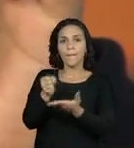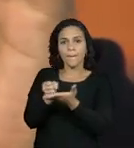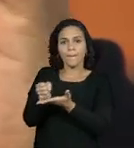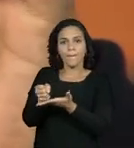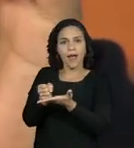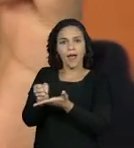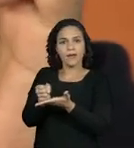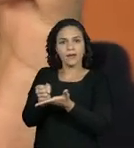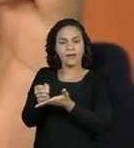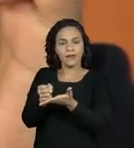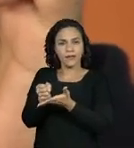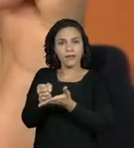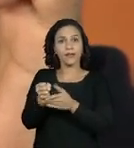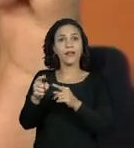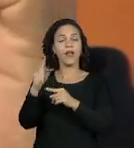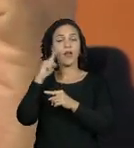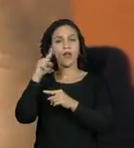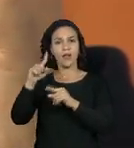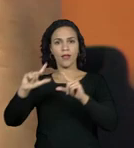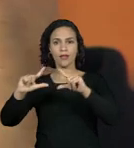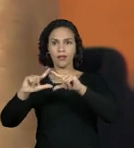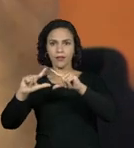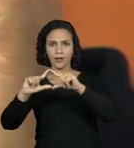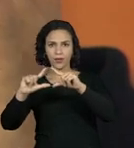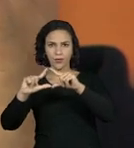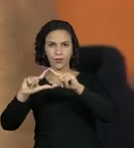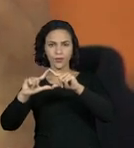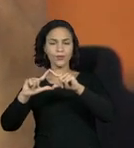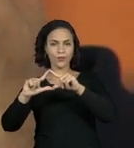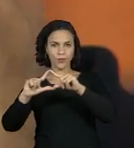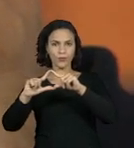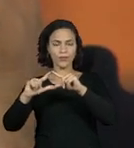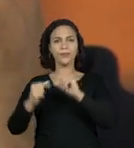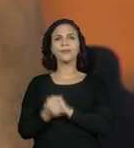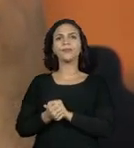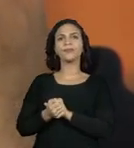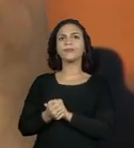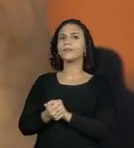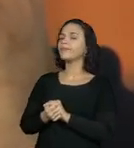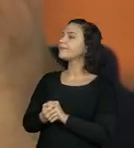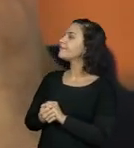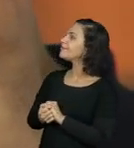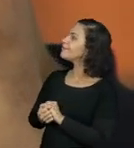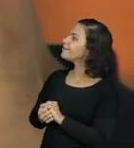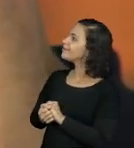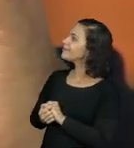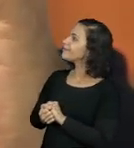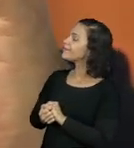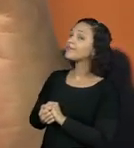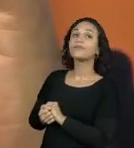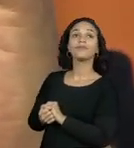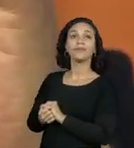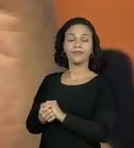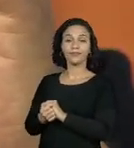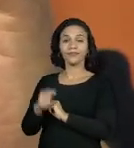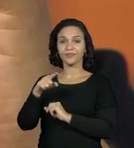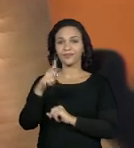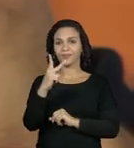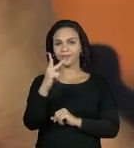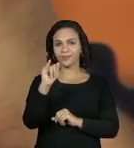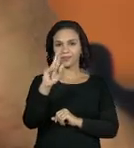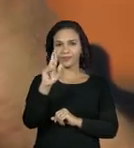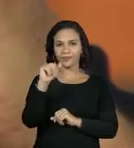Essa é uma pirâmide de base triangular, né? Está aqui o triângulo, que é a base dela. E a pirâmide tem um único